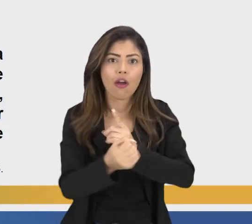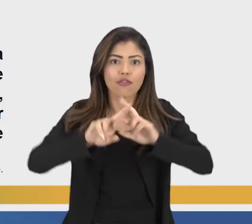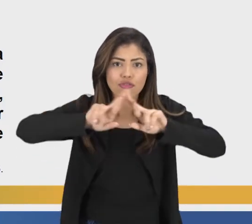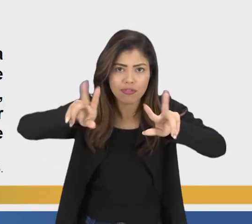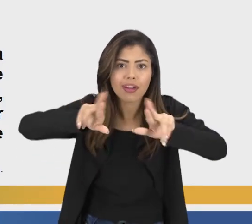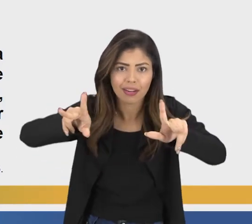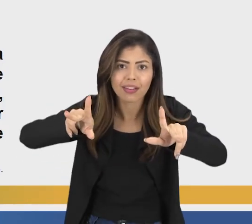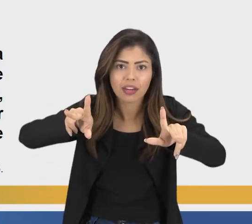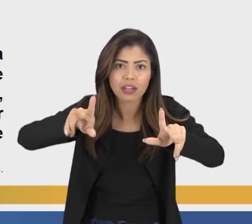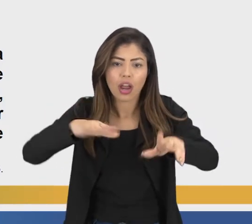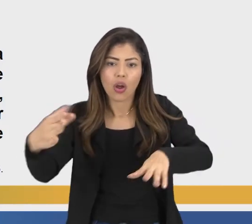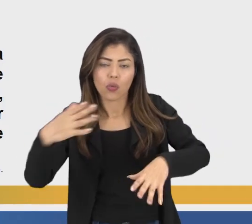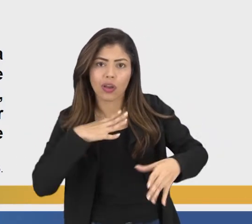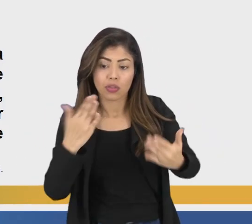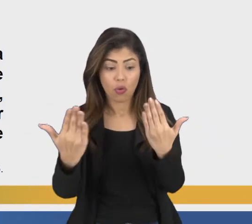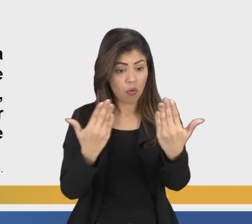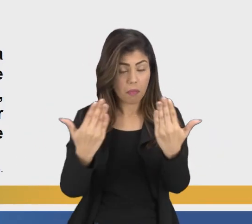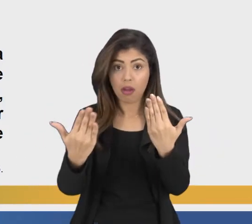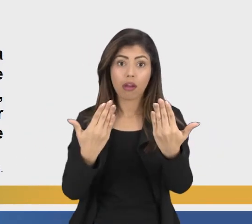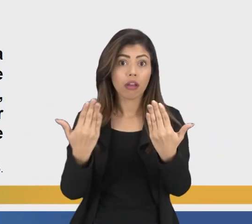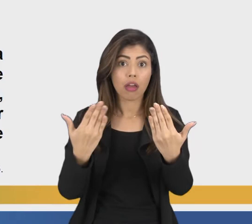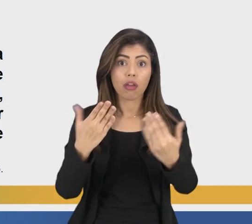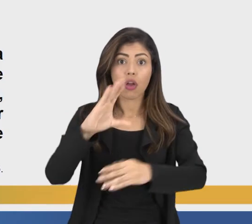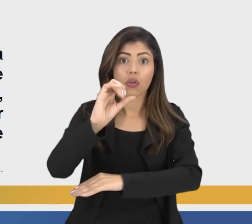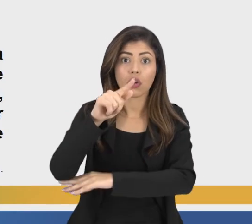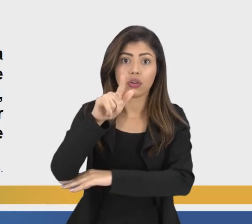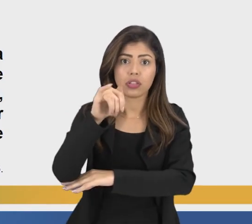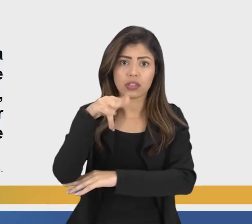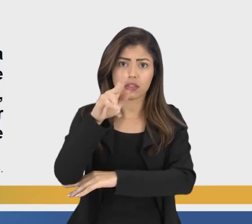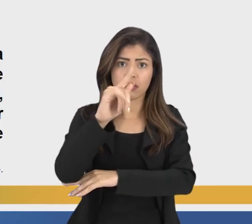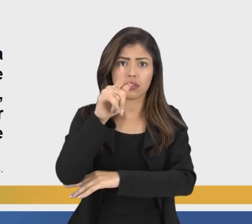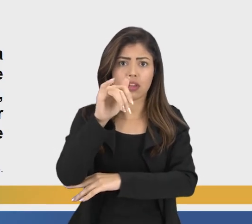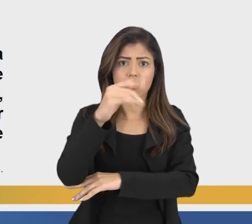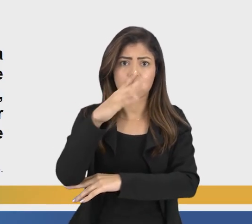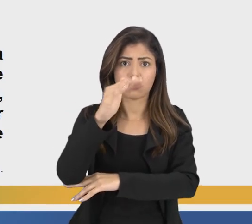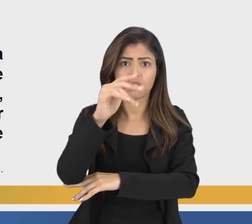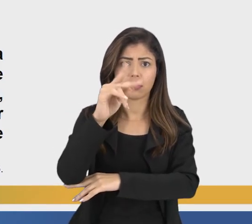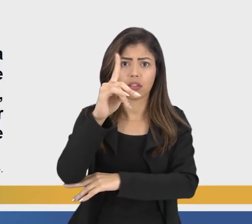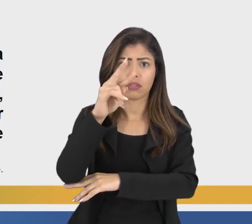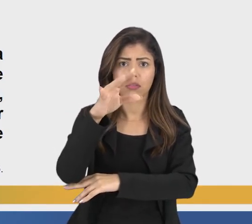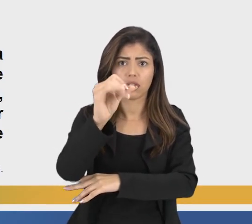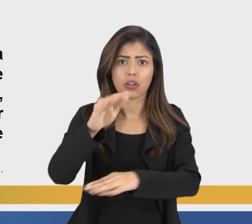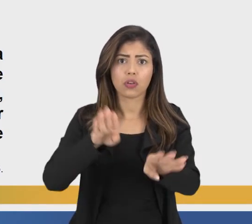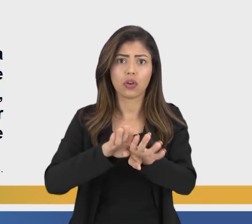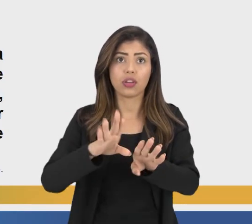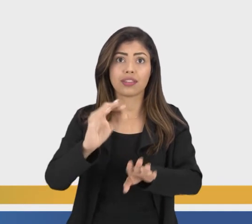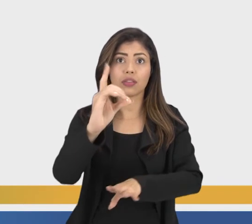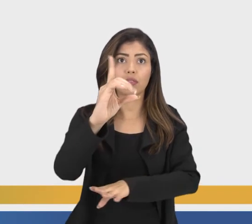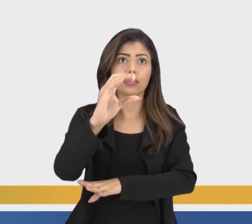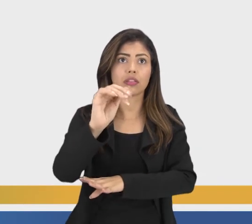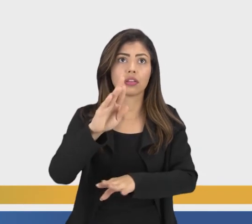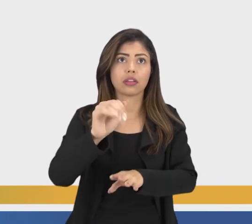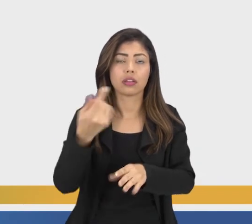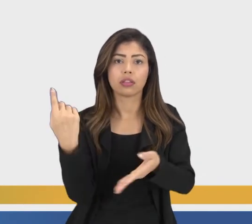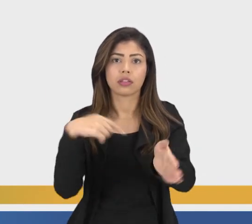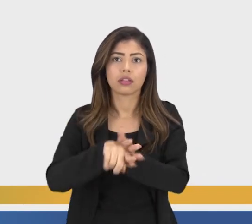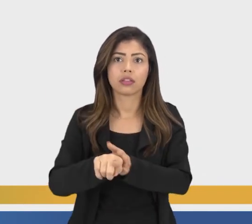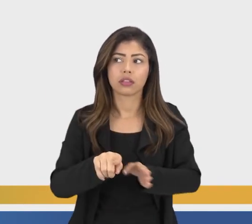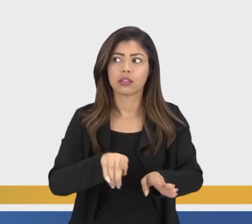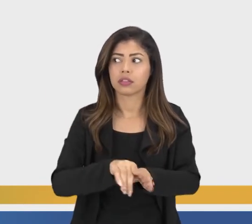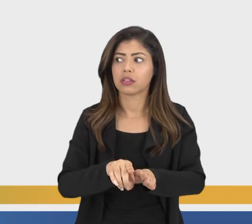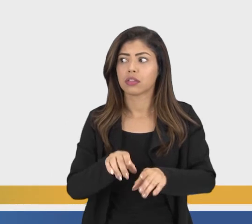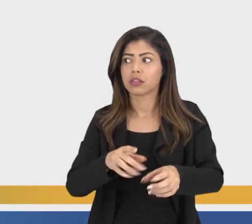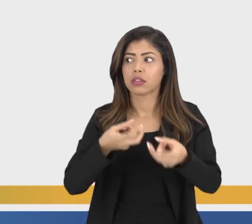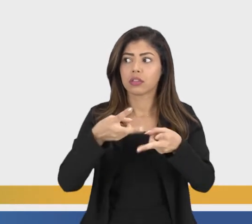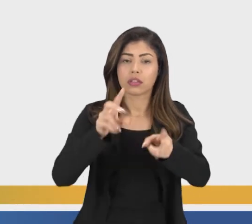totalmente diferente quando comparada aos colonizadores. Vamos ao comando da questão e verificar o que é